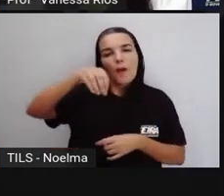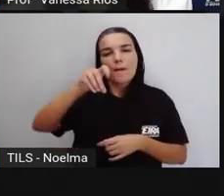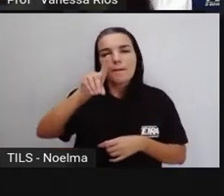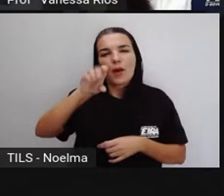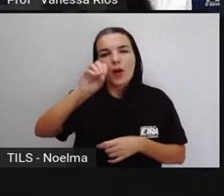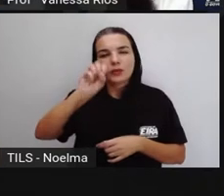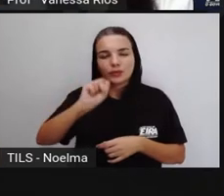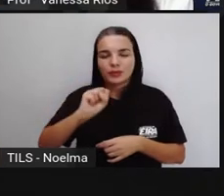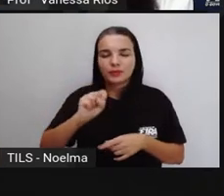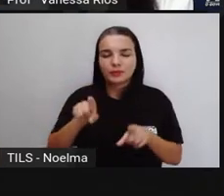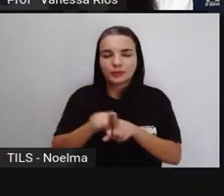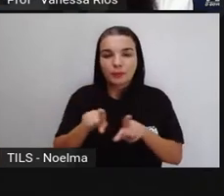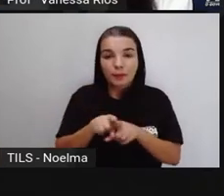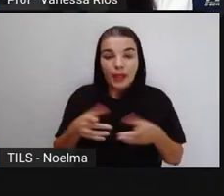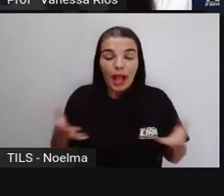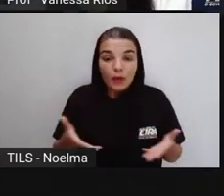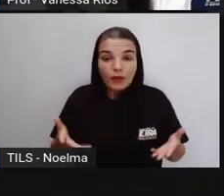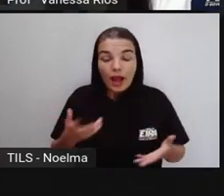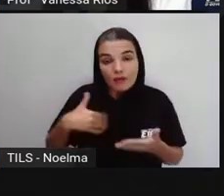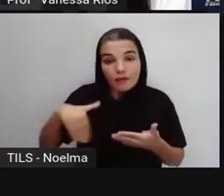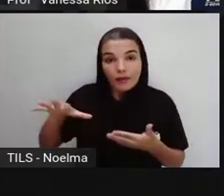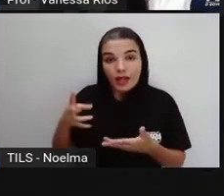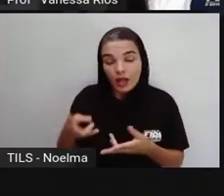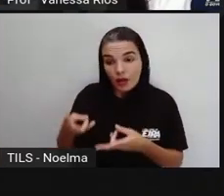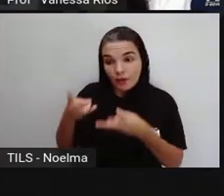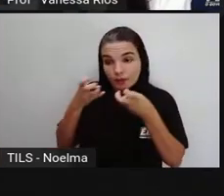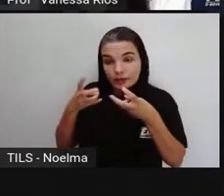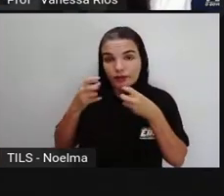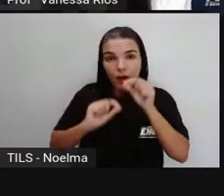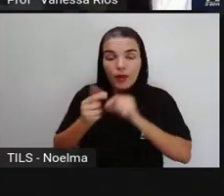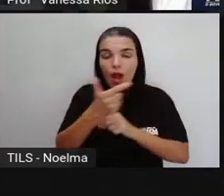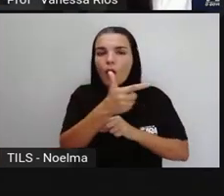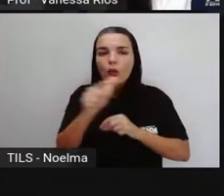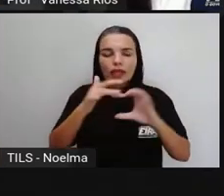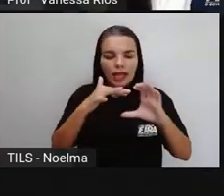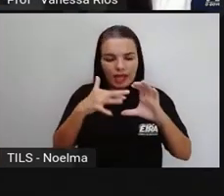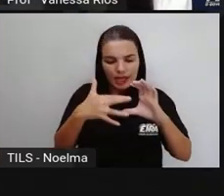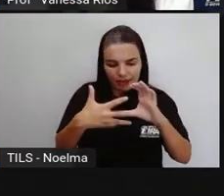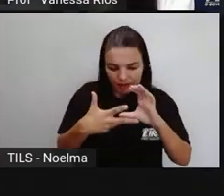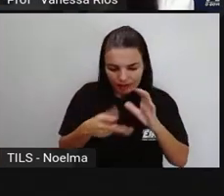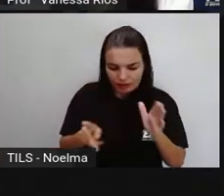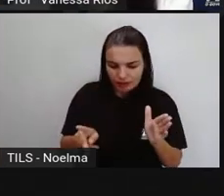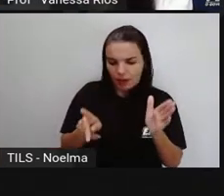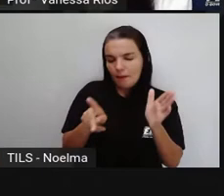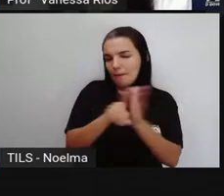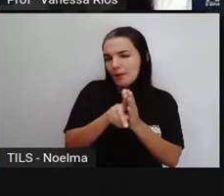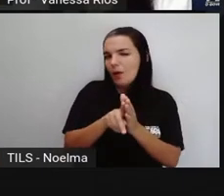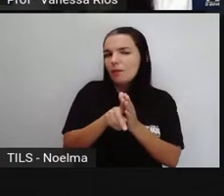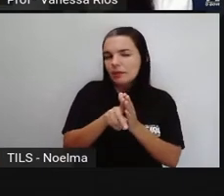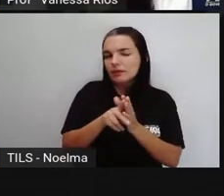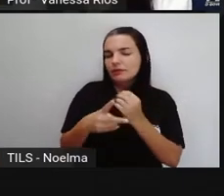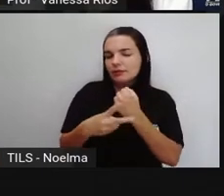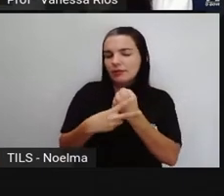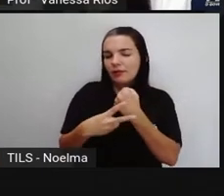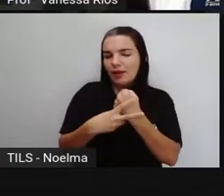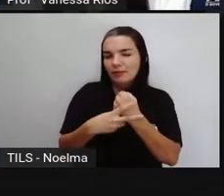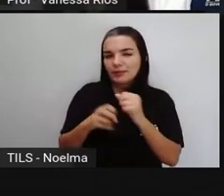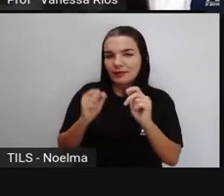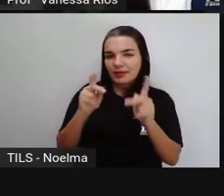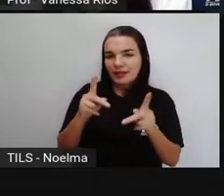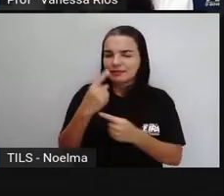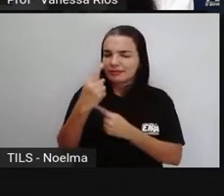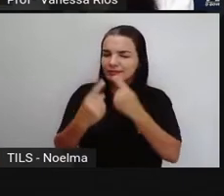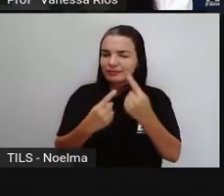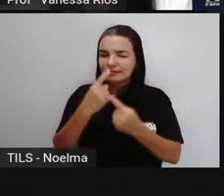Mas agora a gente vai observar uma outra característica relacionada à terminação do verbo. E aí é algo